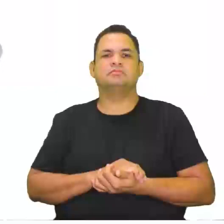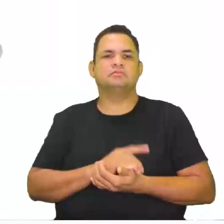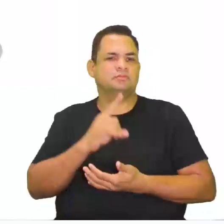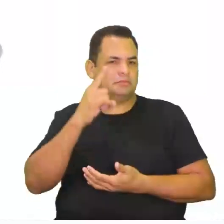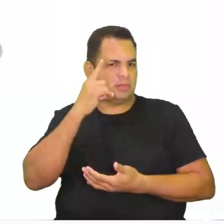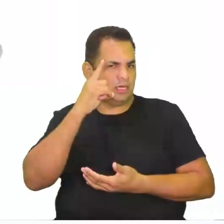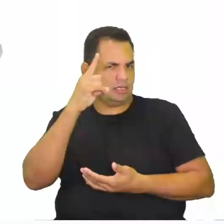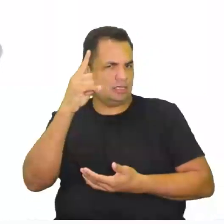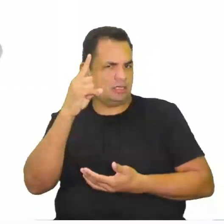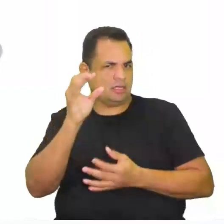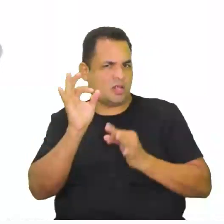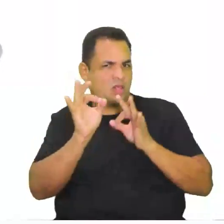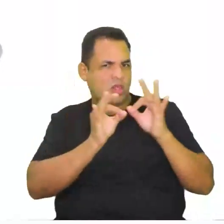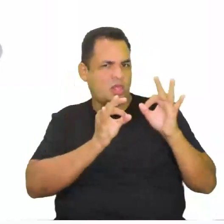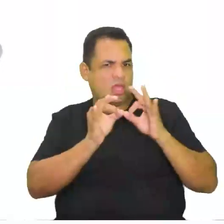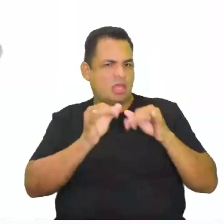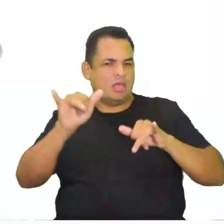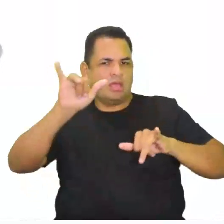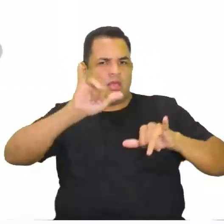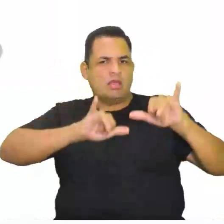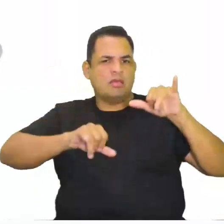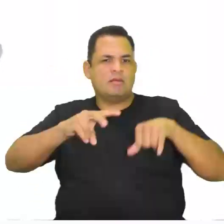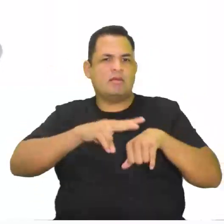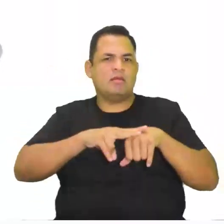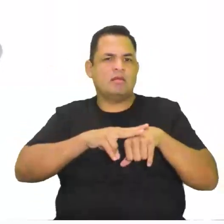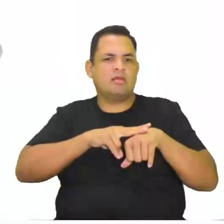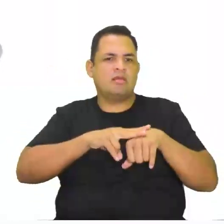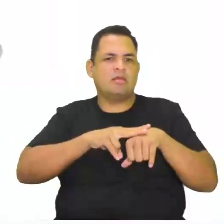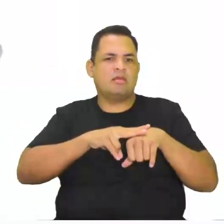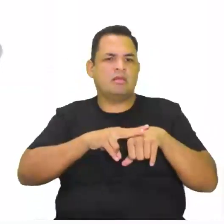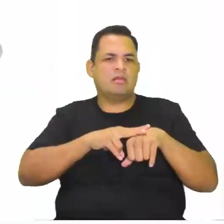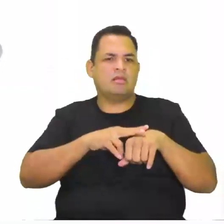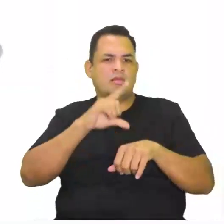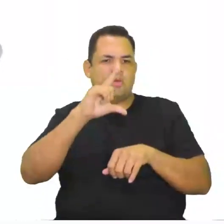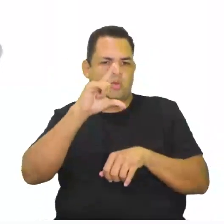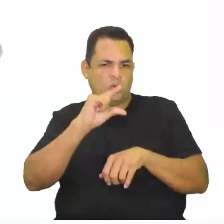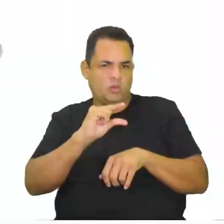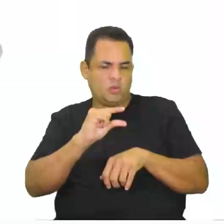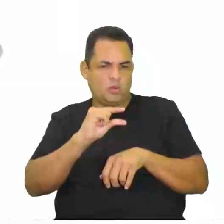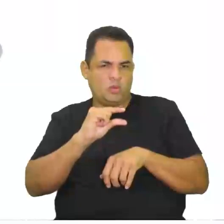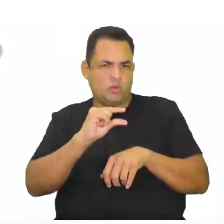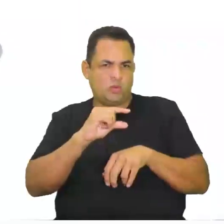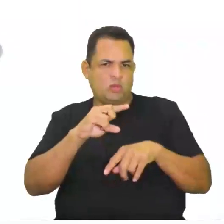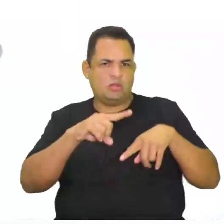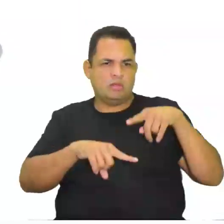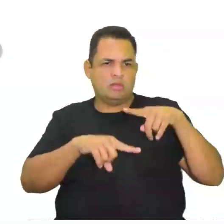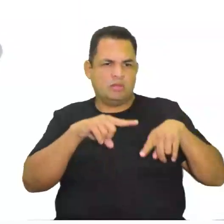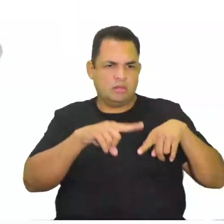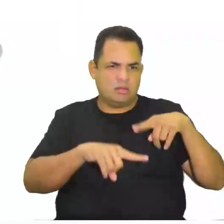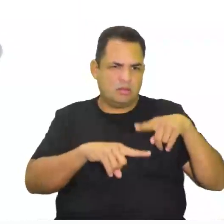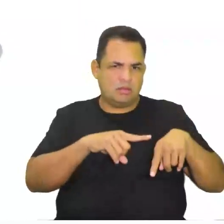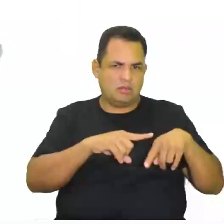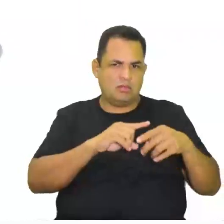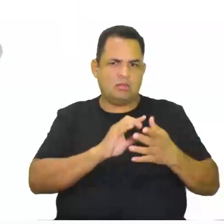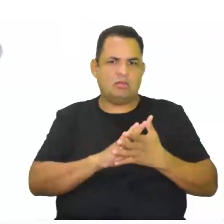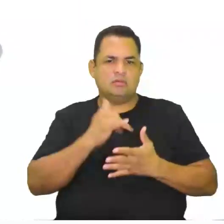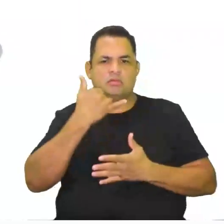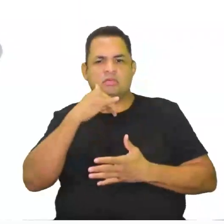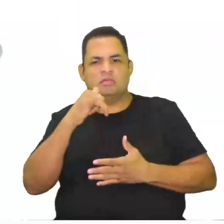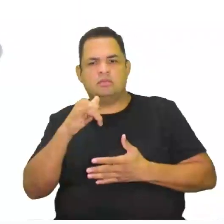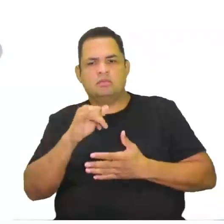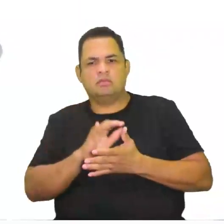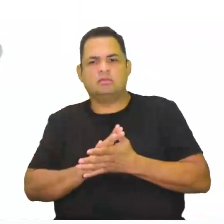ideia do esqueminha sobre a química verde, é onde nós vamos ter a redução de materiais, de